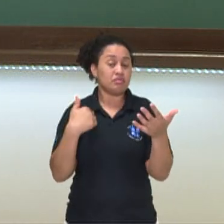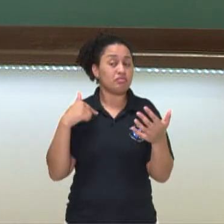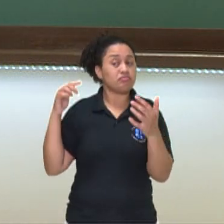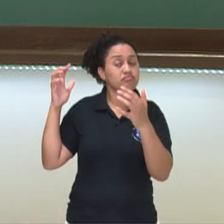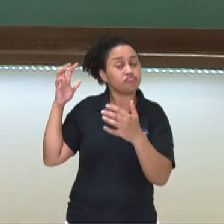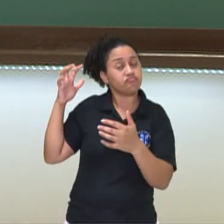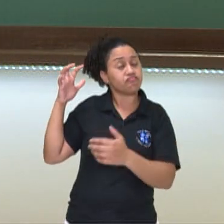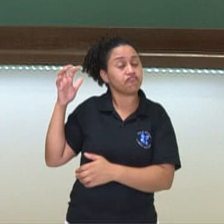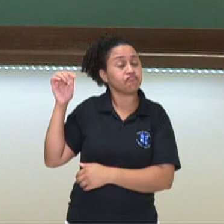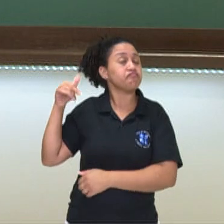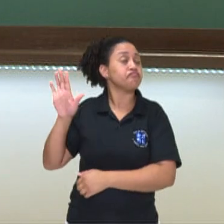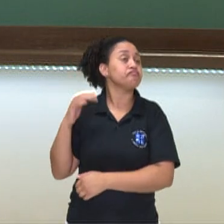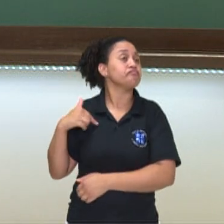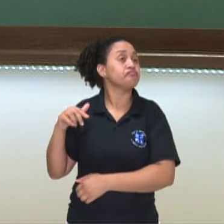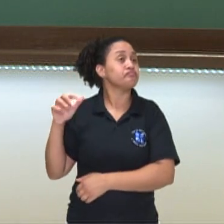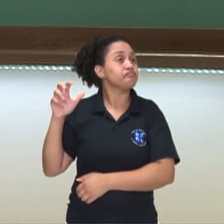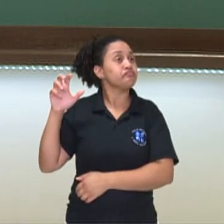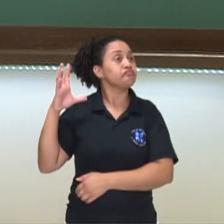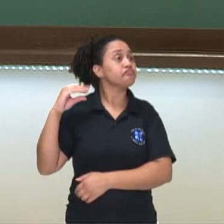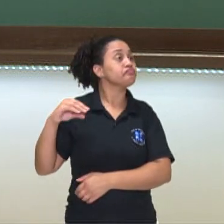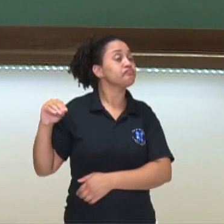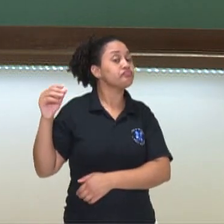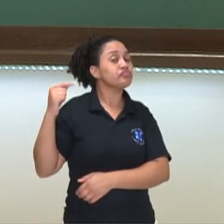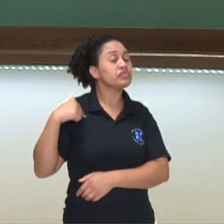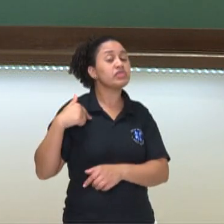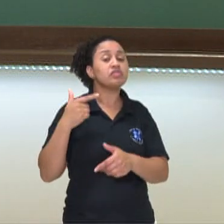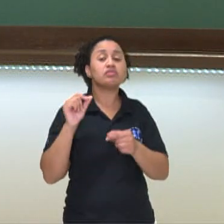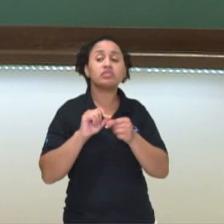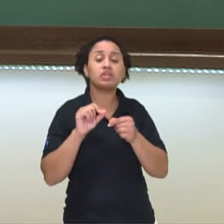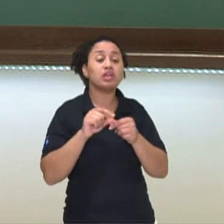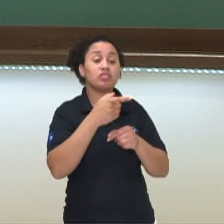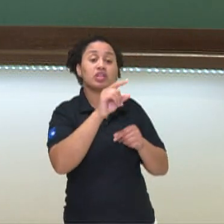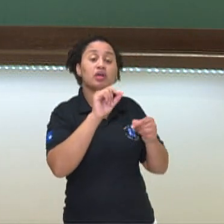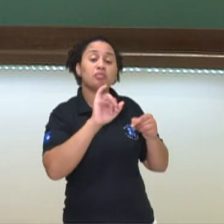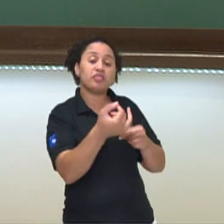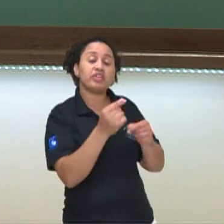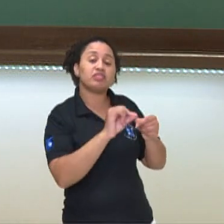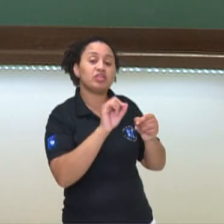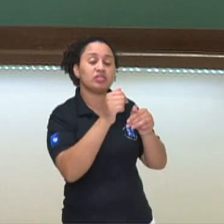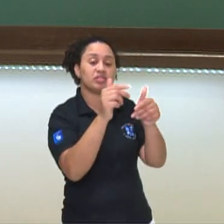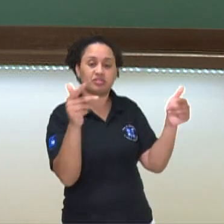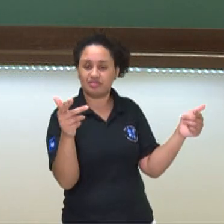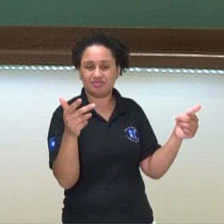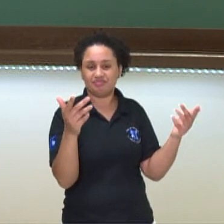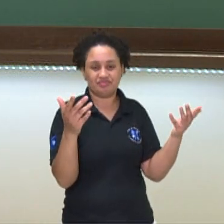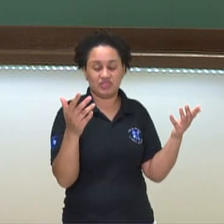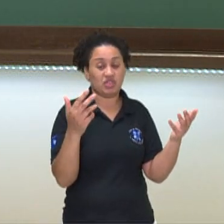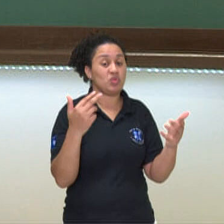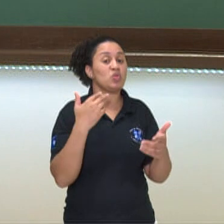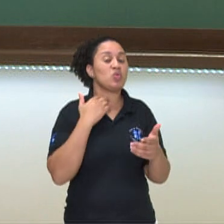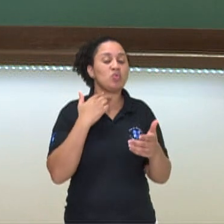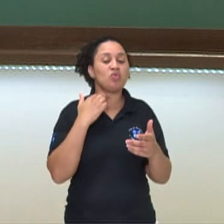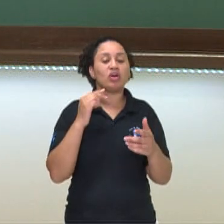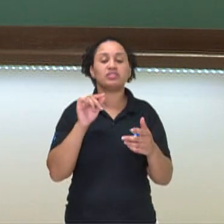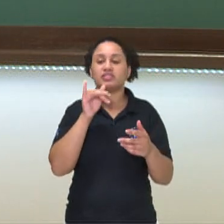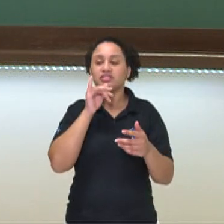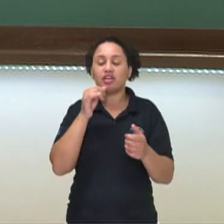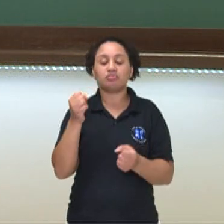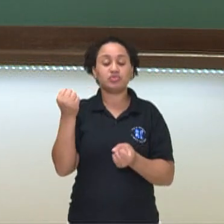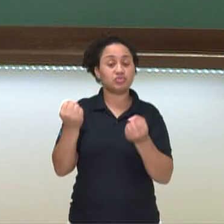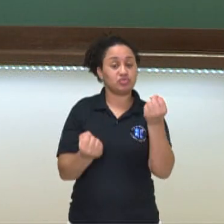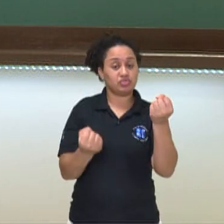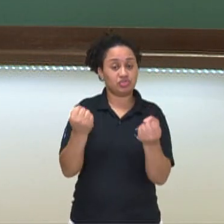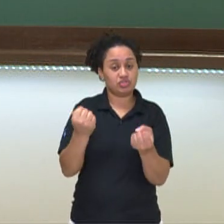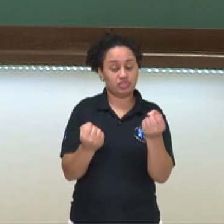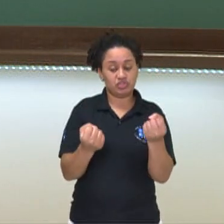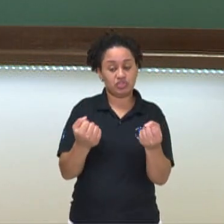estar simultaneamente acompanhando você na realização de outras tarefas. Você não pode dirigir